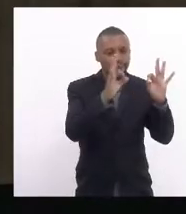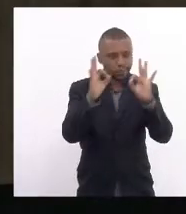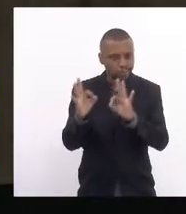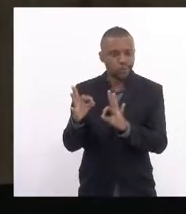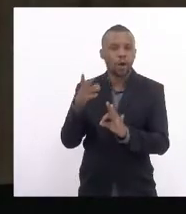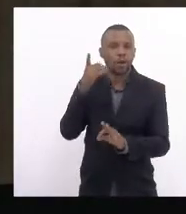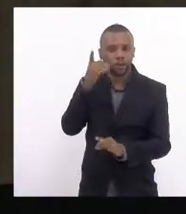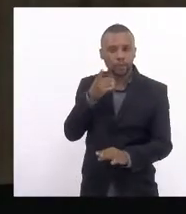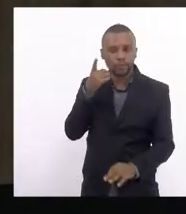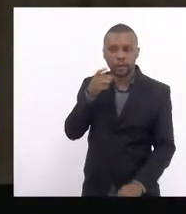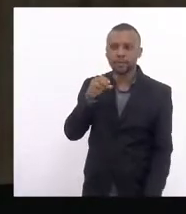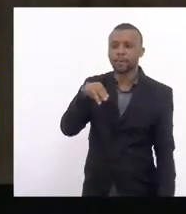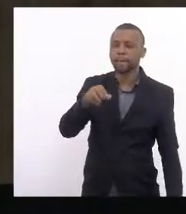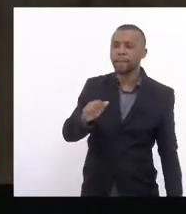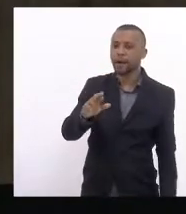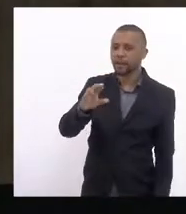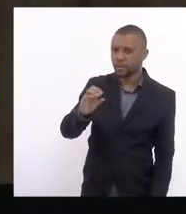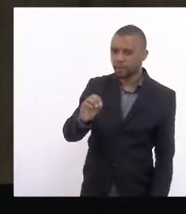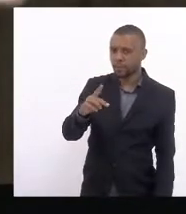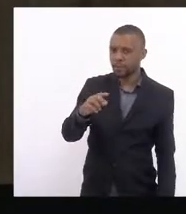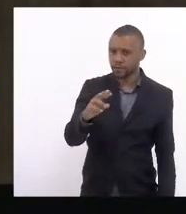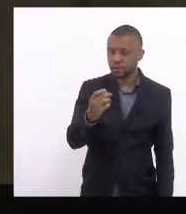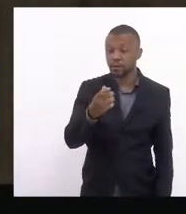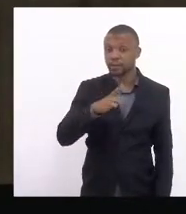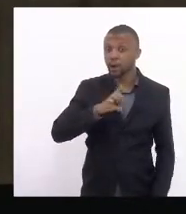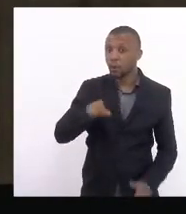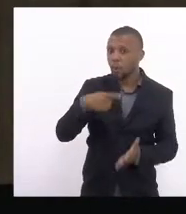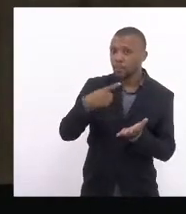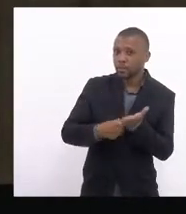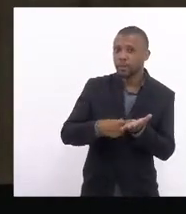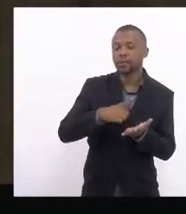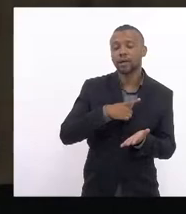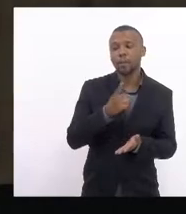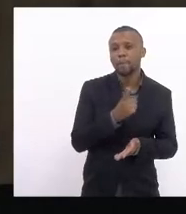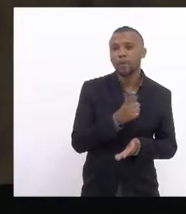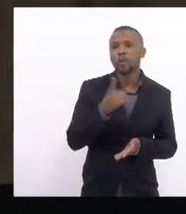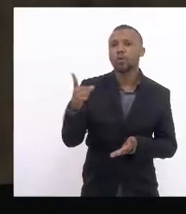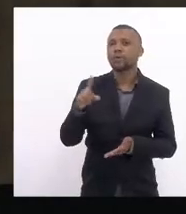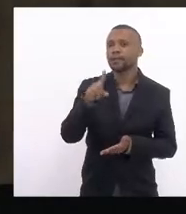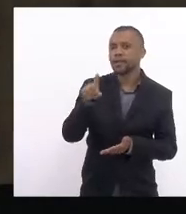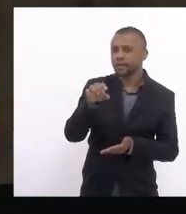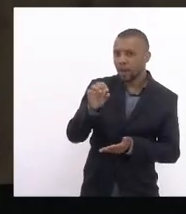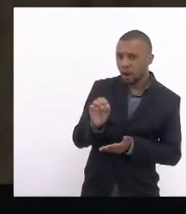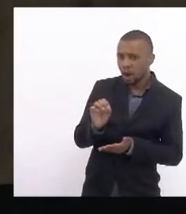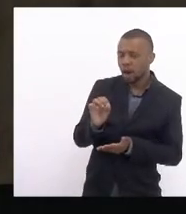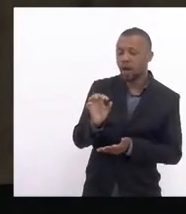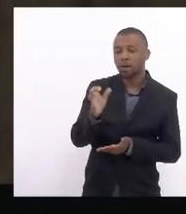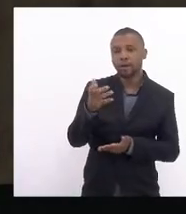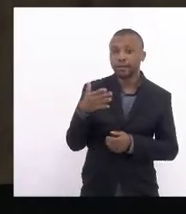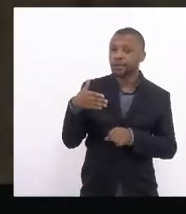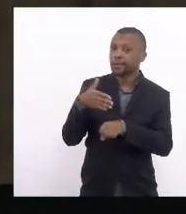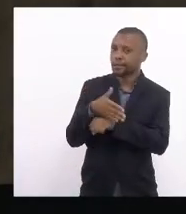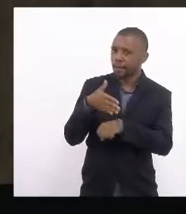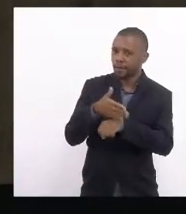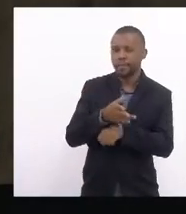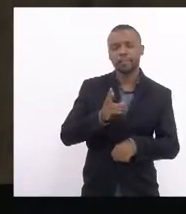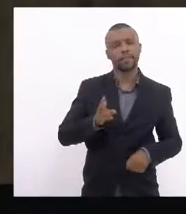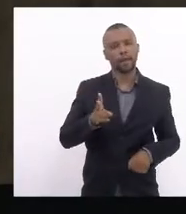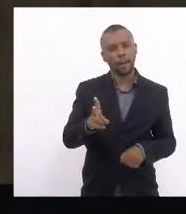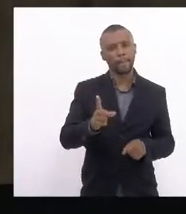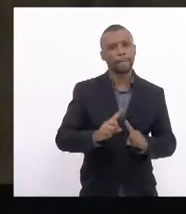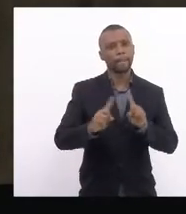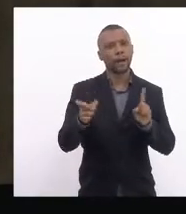Márcio Pacheco, que eu tenho um compromisso, como eu falei, na Zona Oeste, não sou de faltar nem de me atrasar aqui nunca, estou sempre presente, mas eu acho